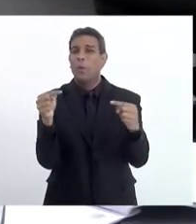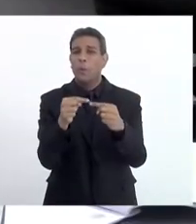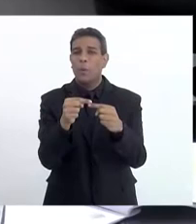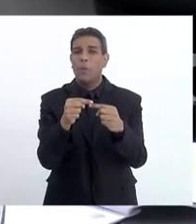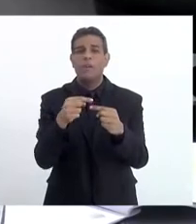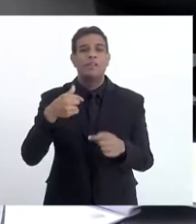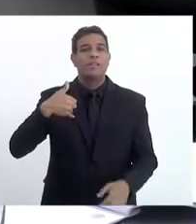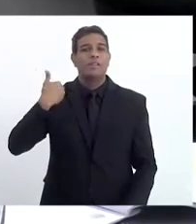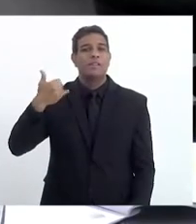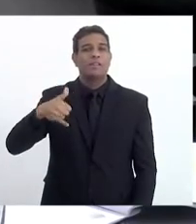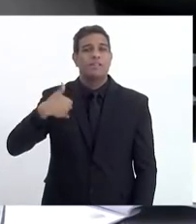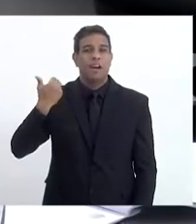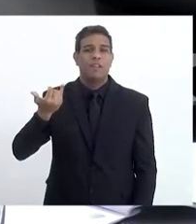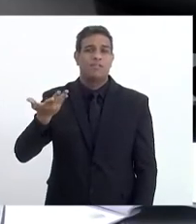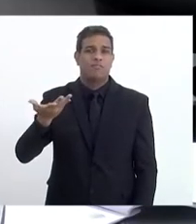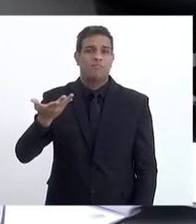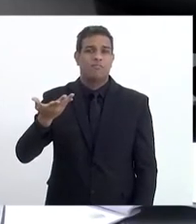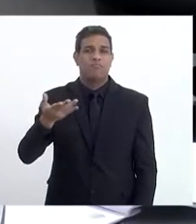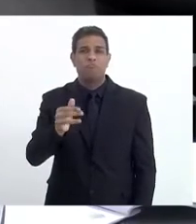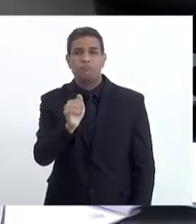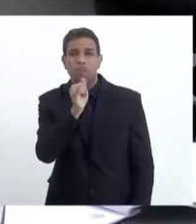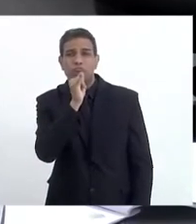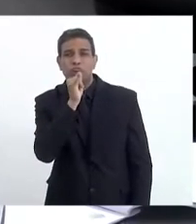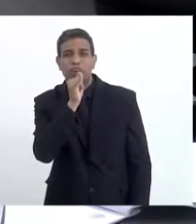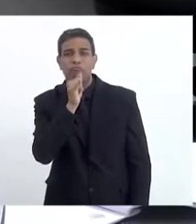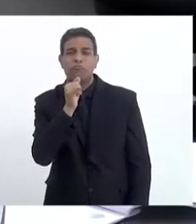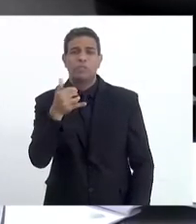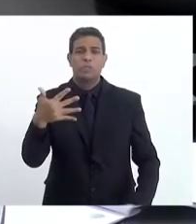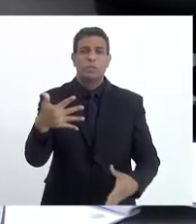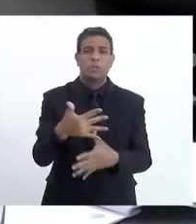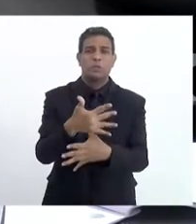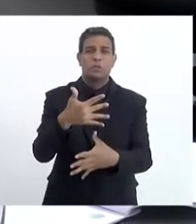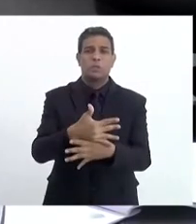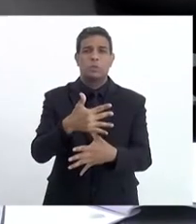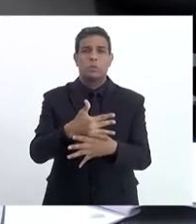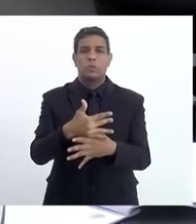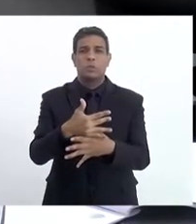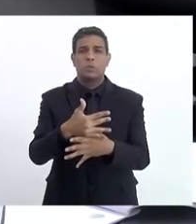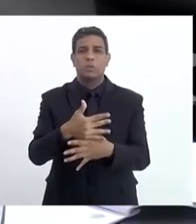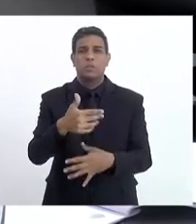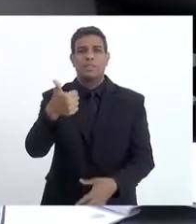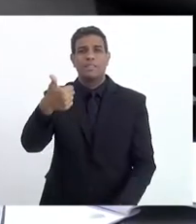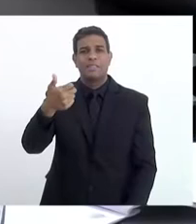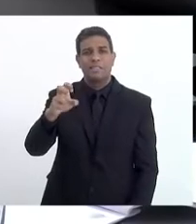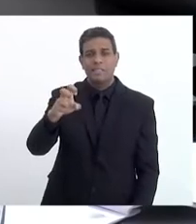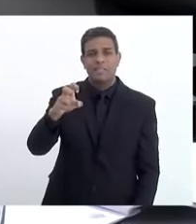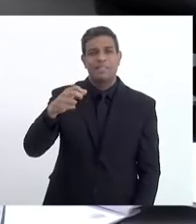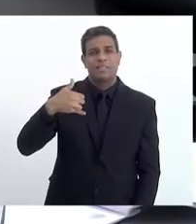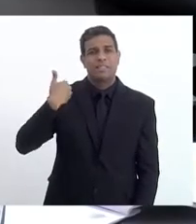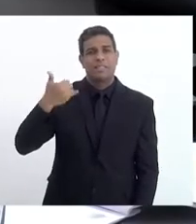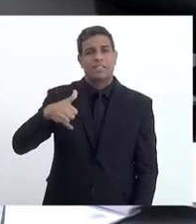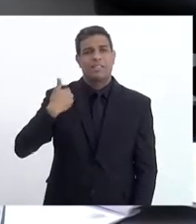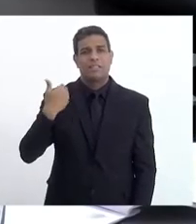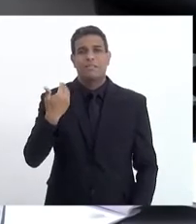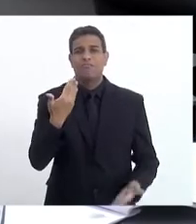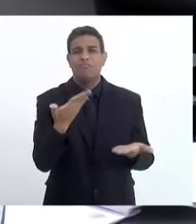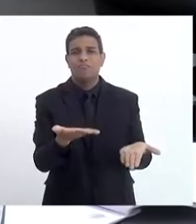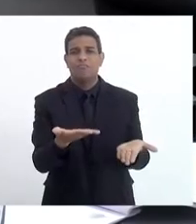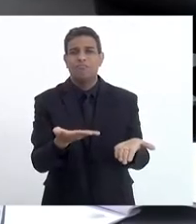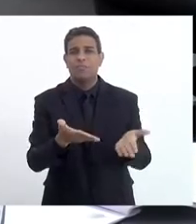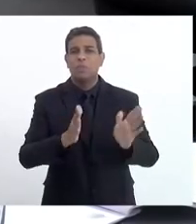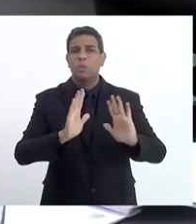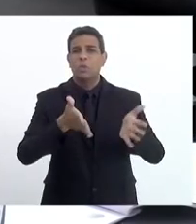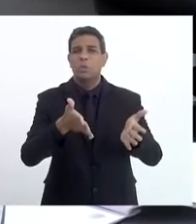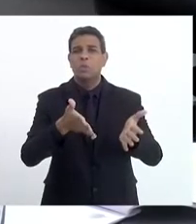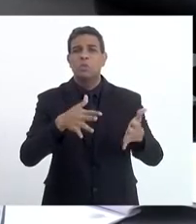faixa etária hoje, por exemplo, na cidade do Rio de Janeiro, são meninas de 15 anos, está absolutamente